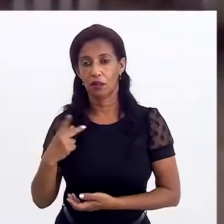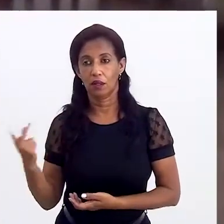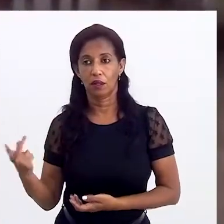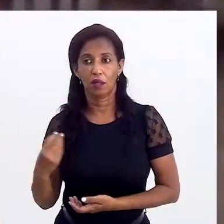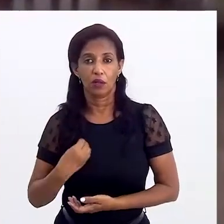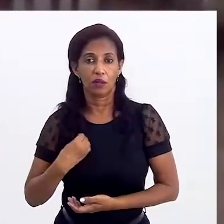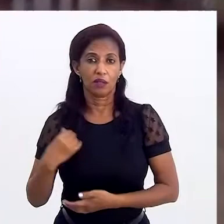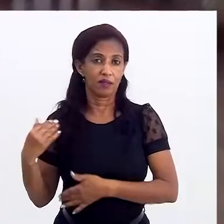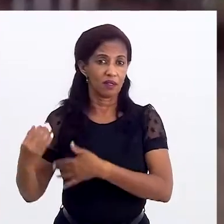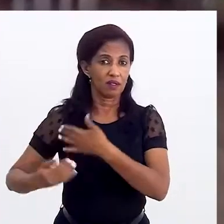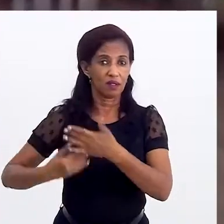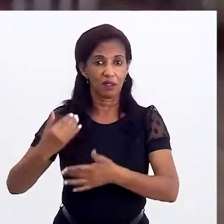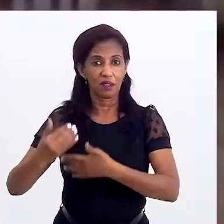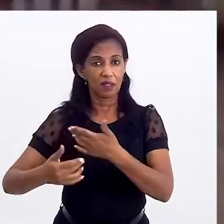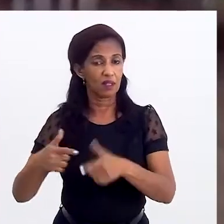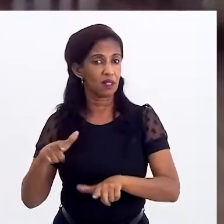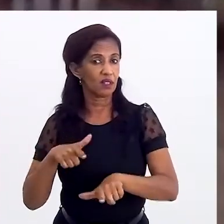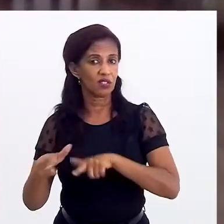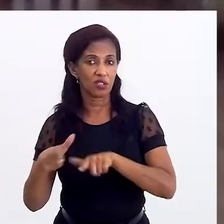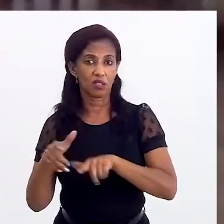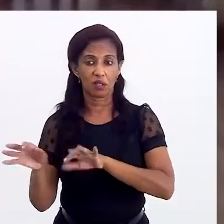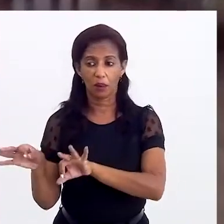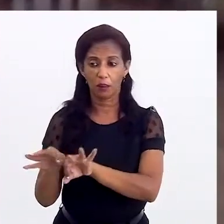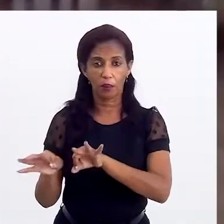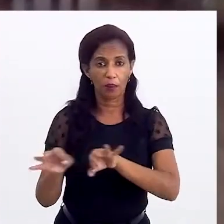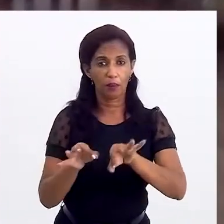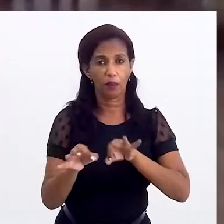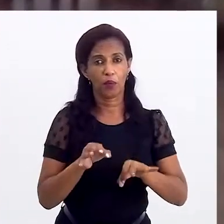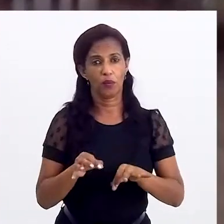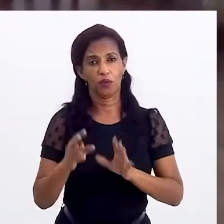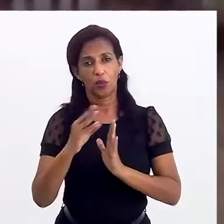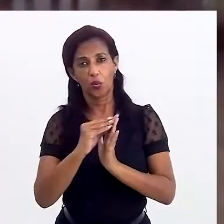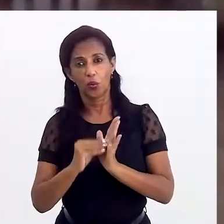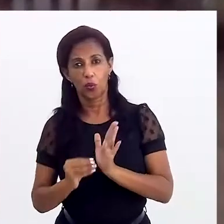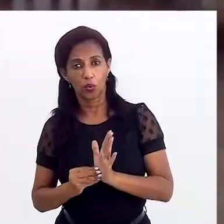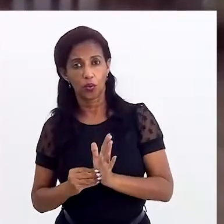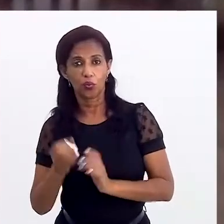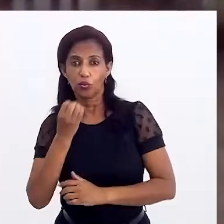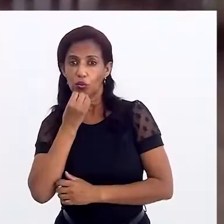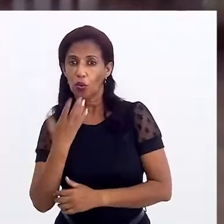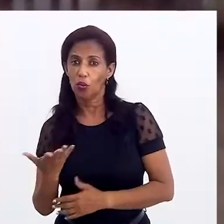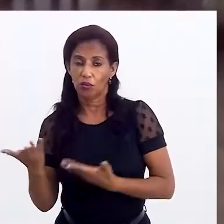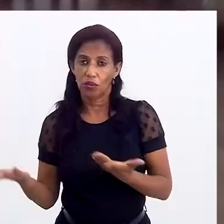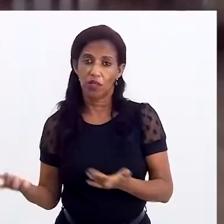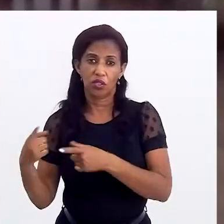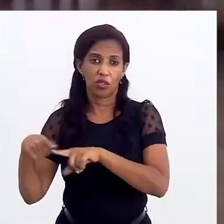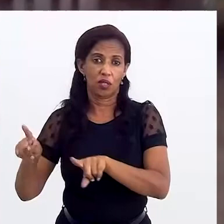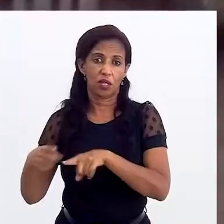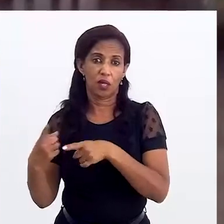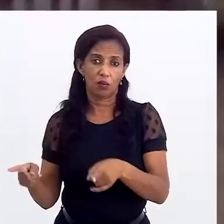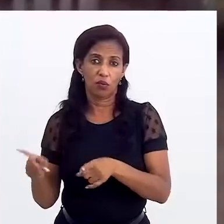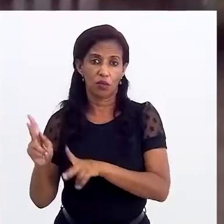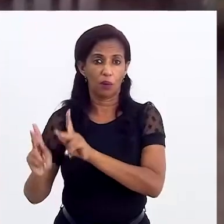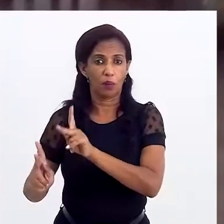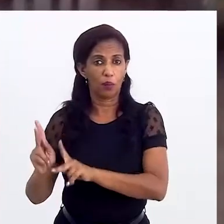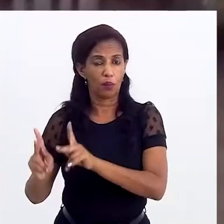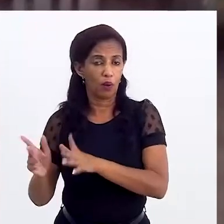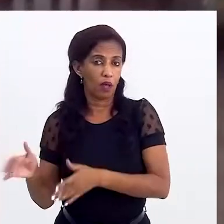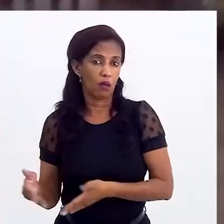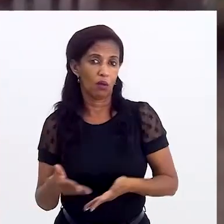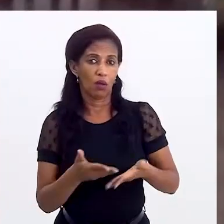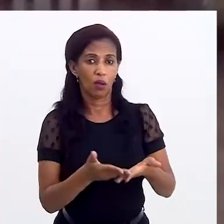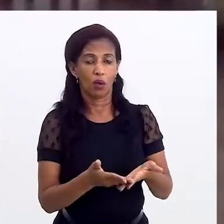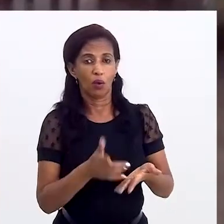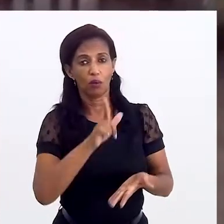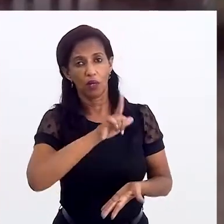a nossa vida inteira, a gente trabalhou sempre em produzir conteúdos relevantes. Seja na música popular, como